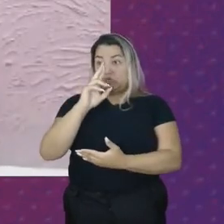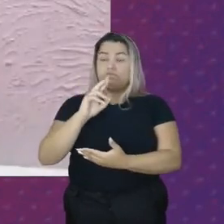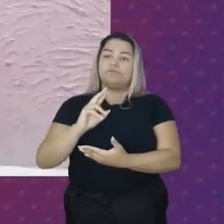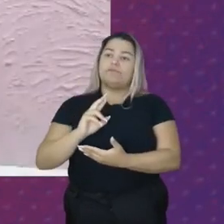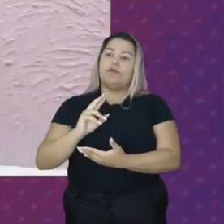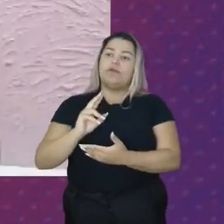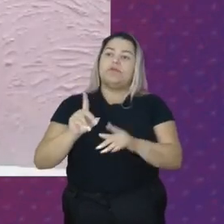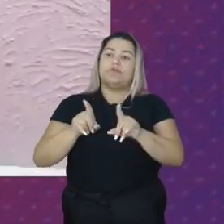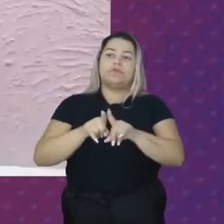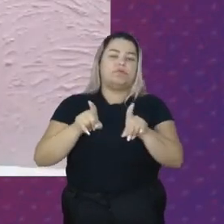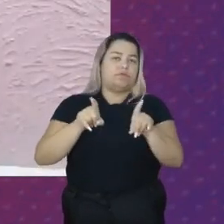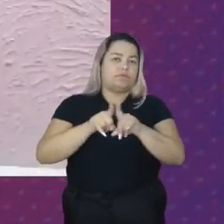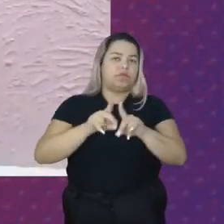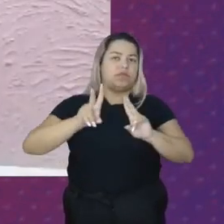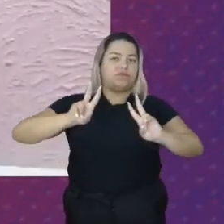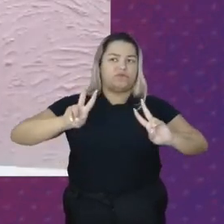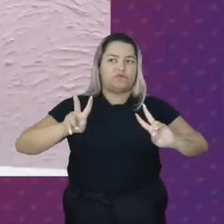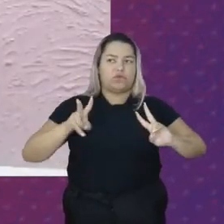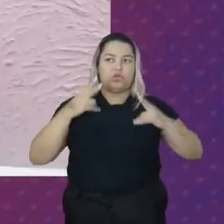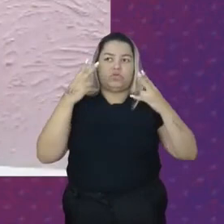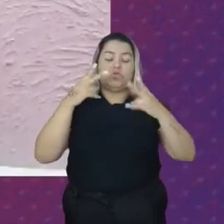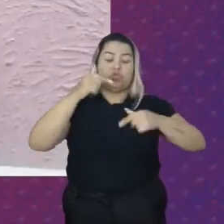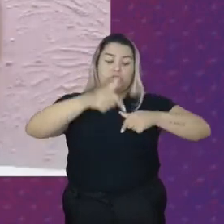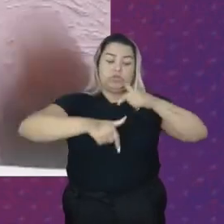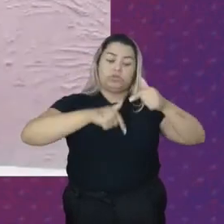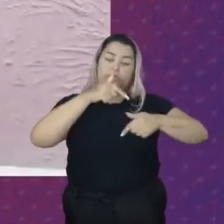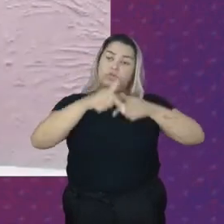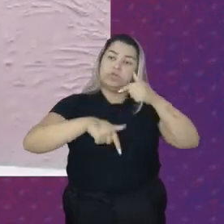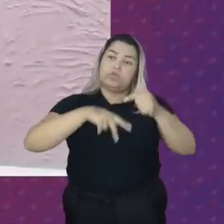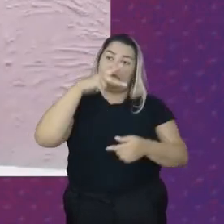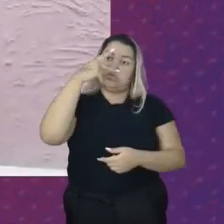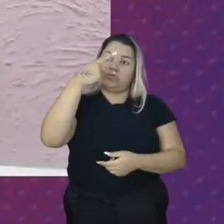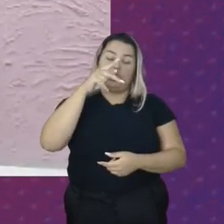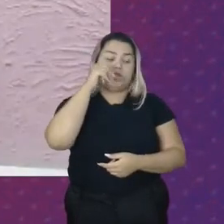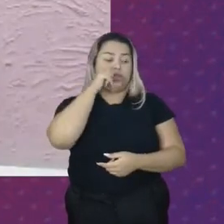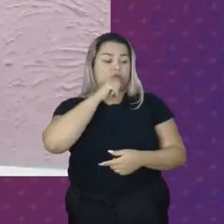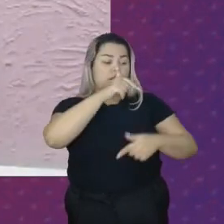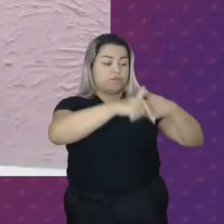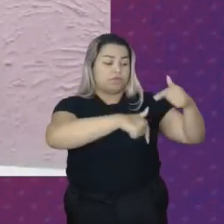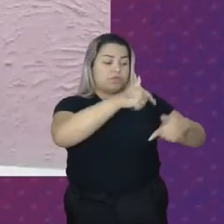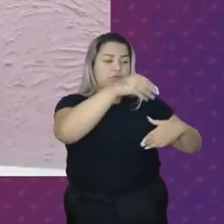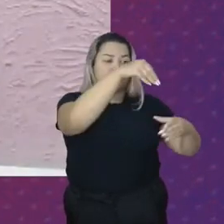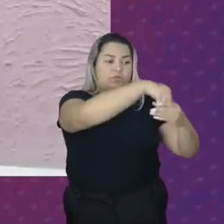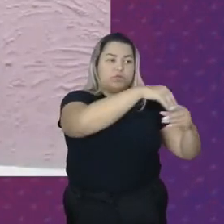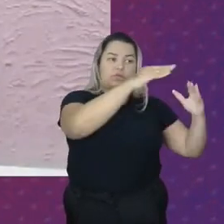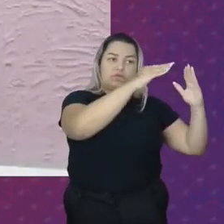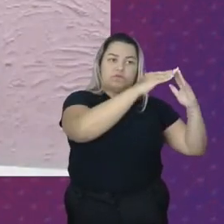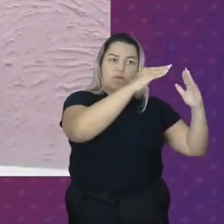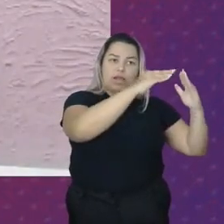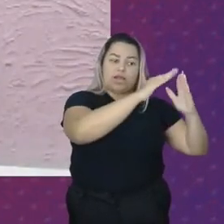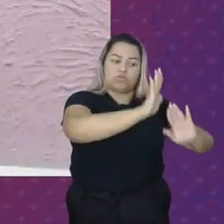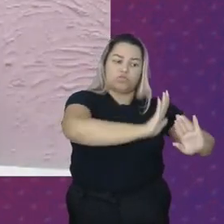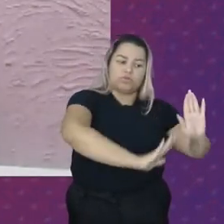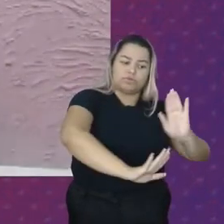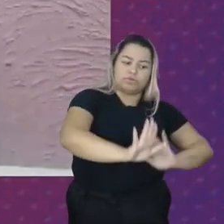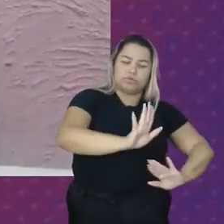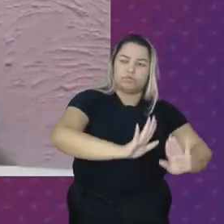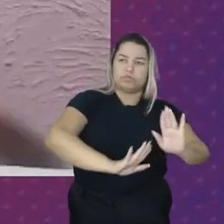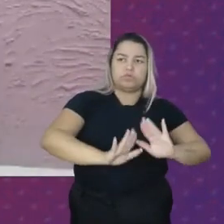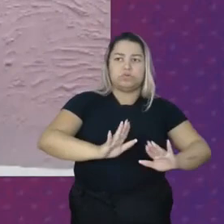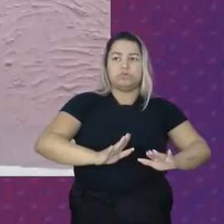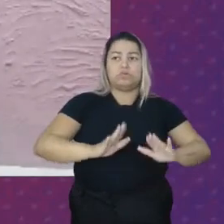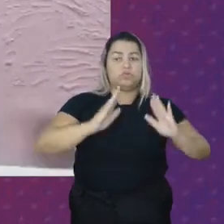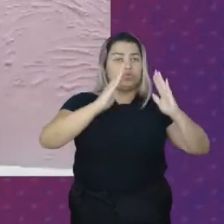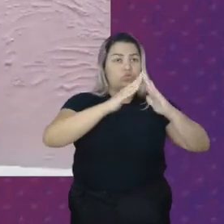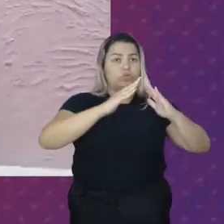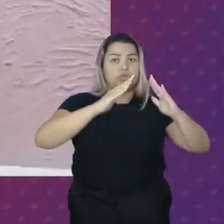aos patrões que valorize o trabalho da sua trabalhadora, que está lá dentro da sua casa, cuidando do seu bem maior, que é a